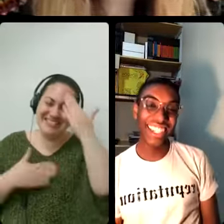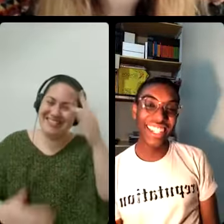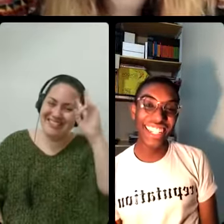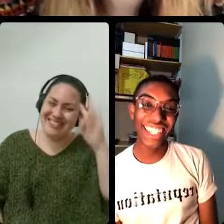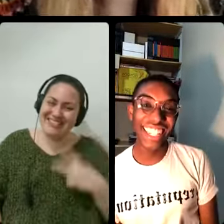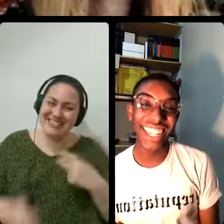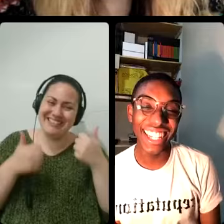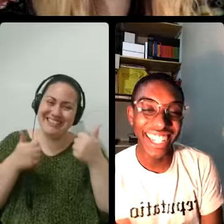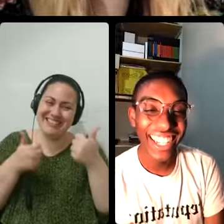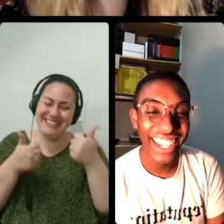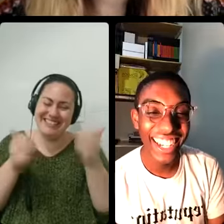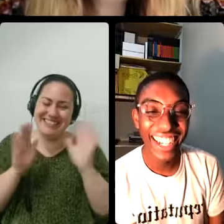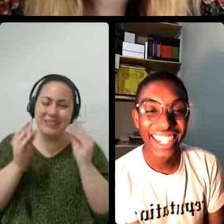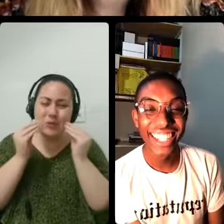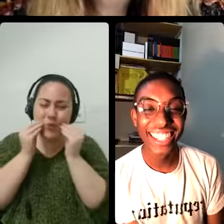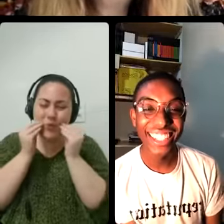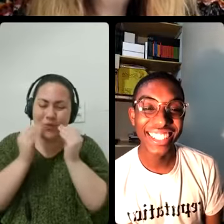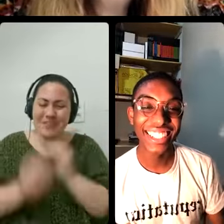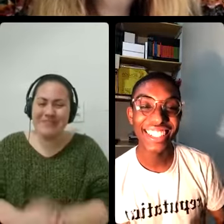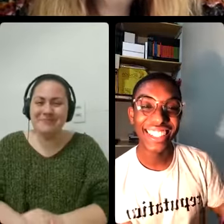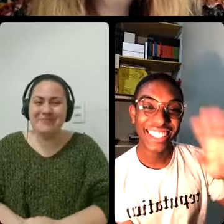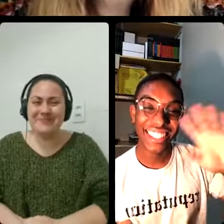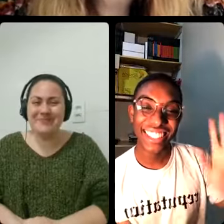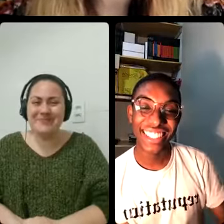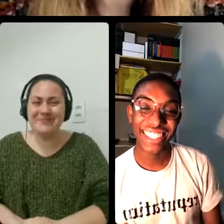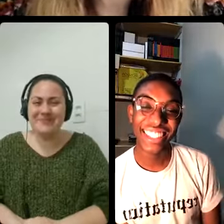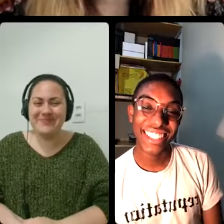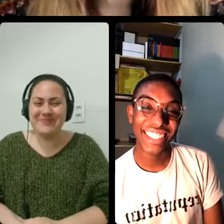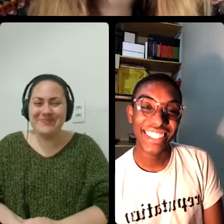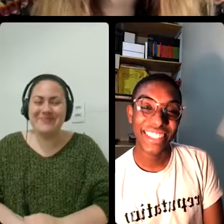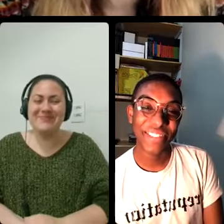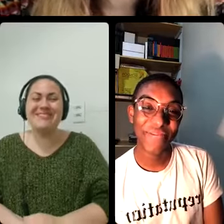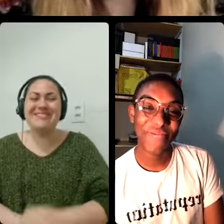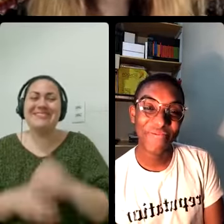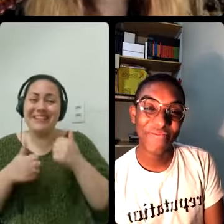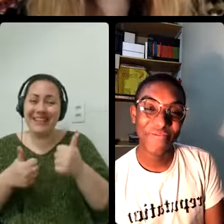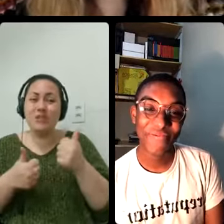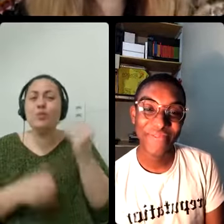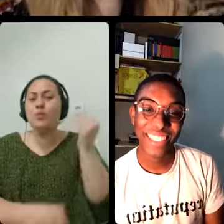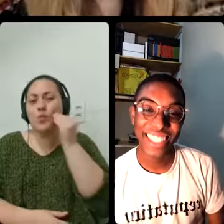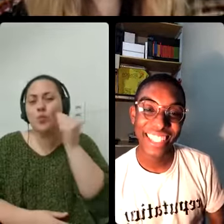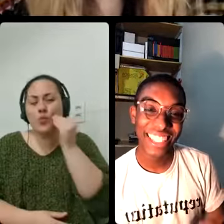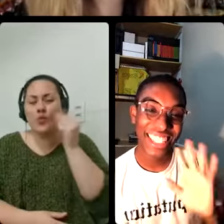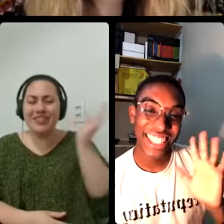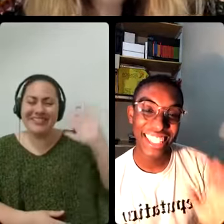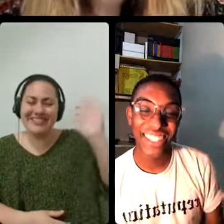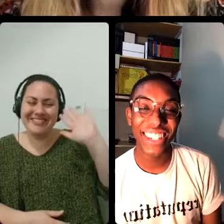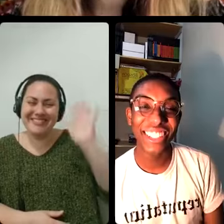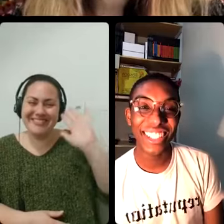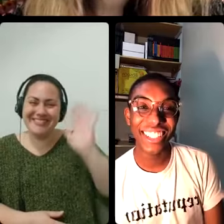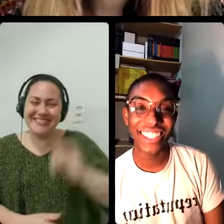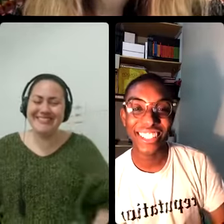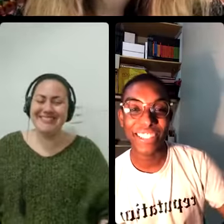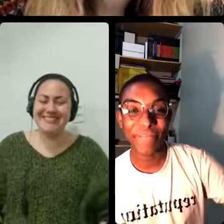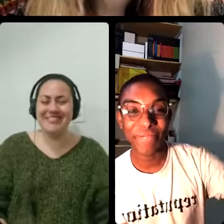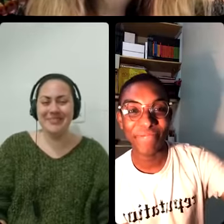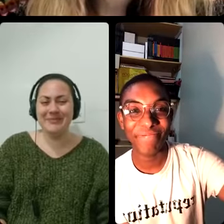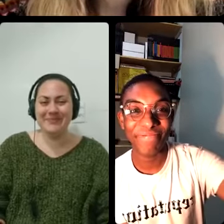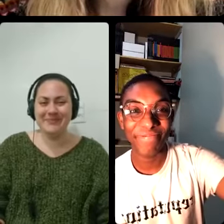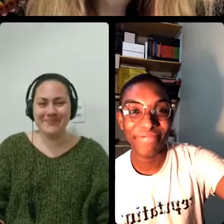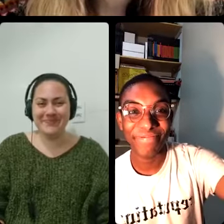isso mesmo. Então tá. Beijão, galera. Tchau, tchau. Tchau, tchau, gente.